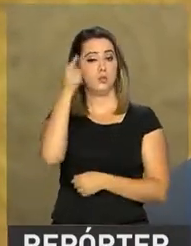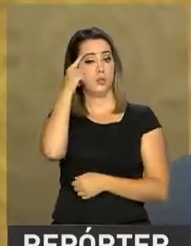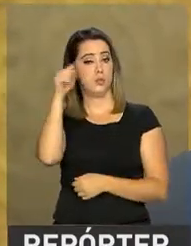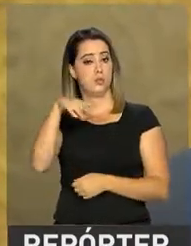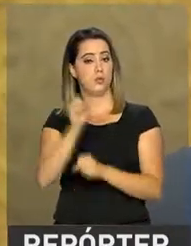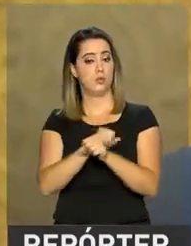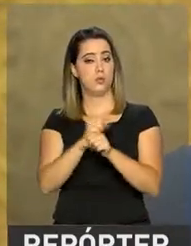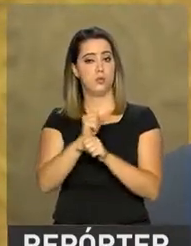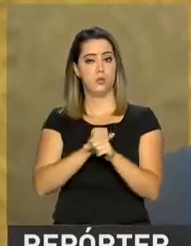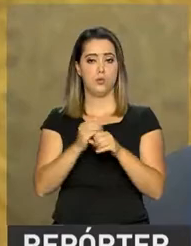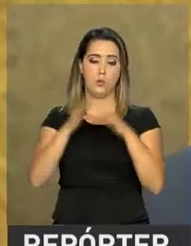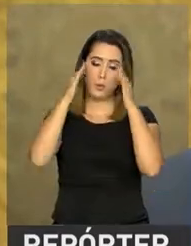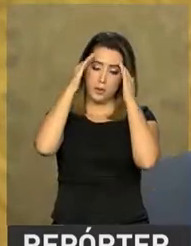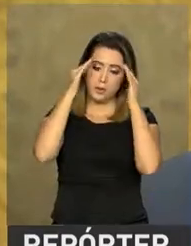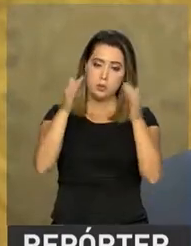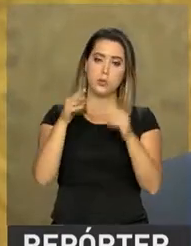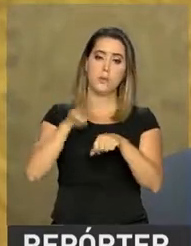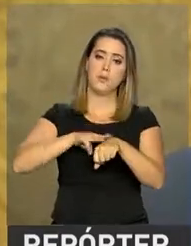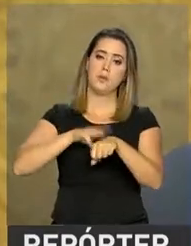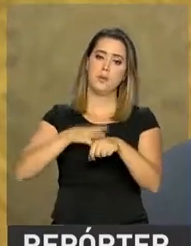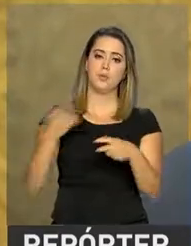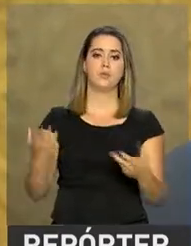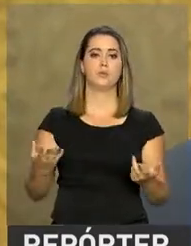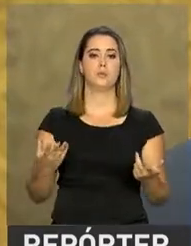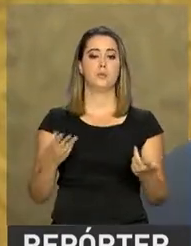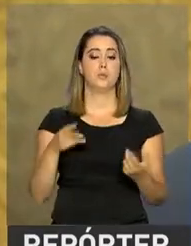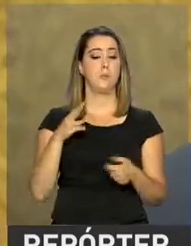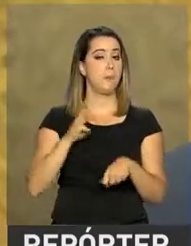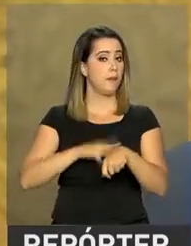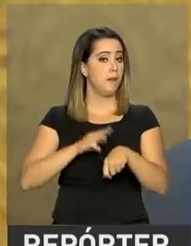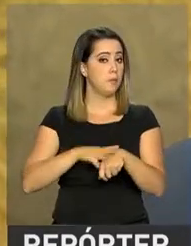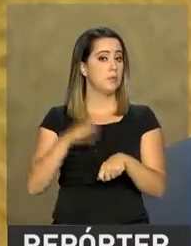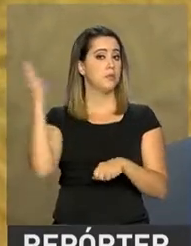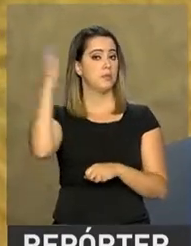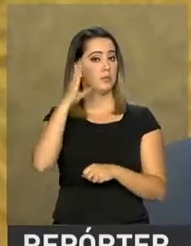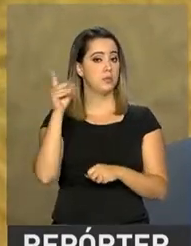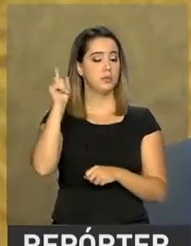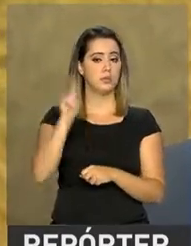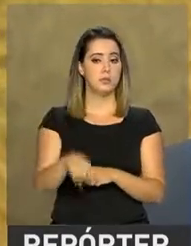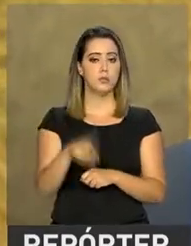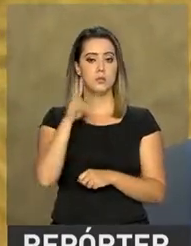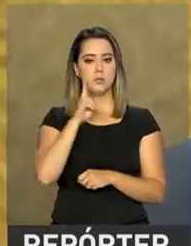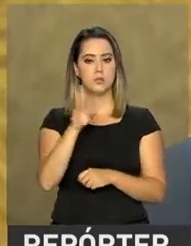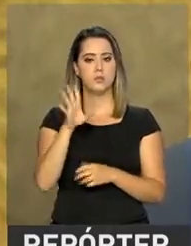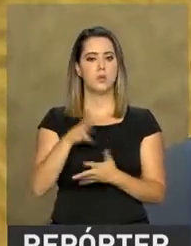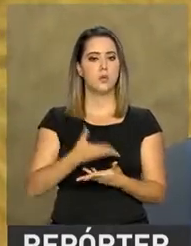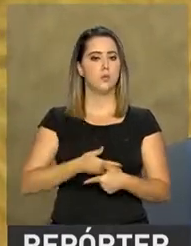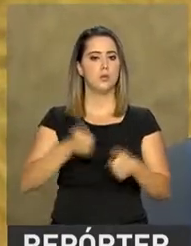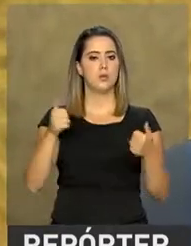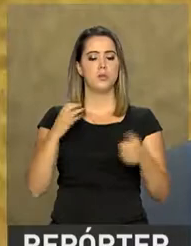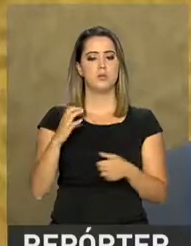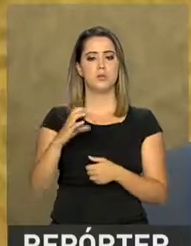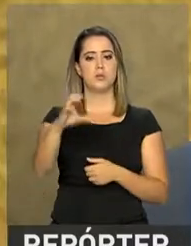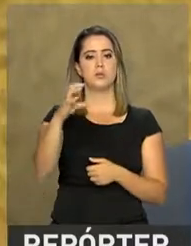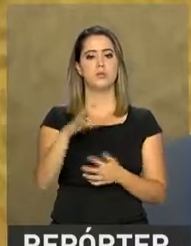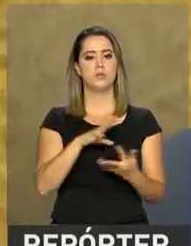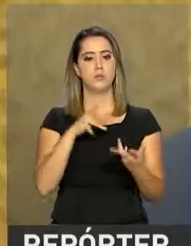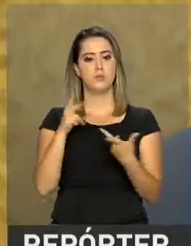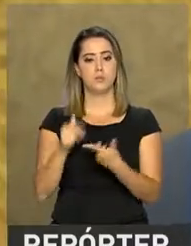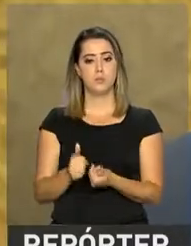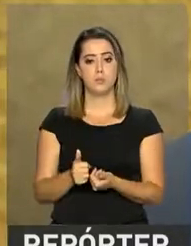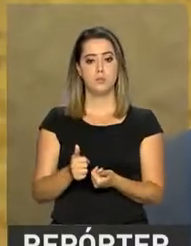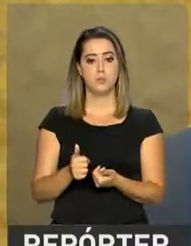foi privilegiar e homenagear a matemática. A matemática do Brasil é considerada uma das melhores ciências matemáticas do